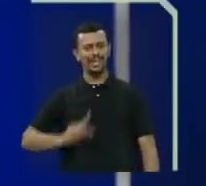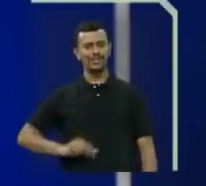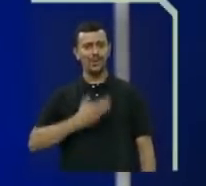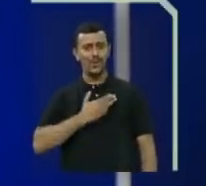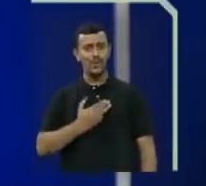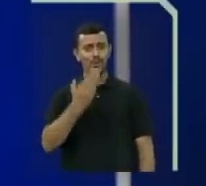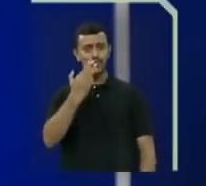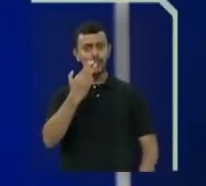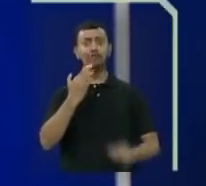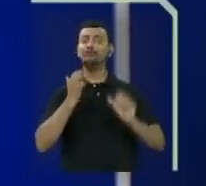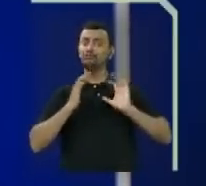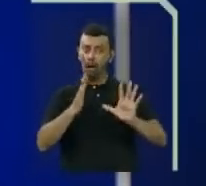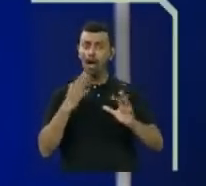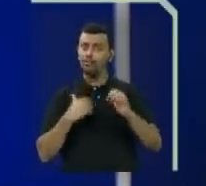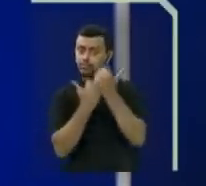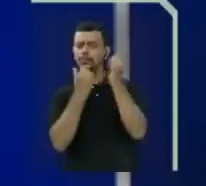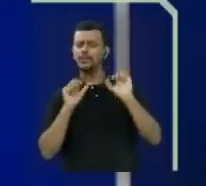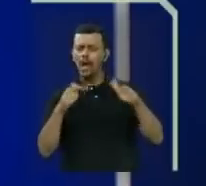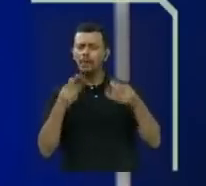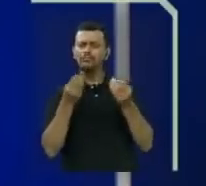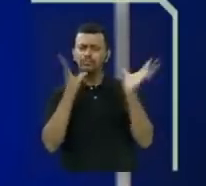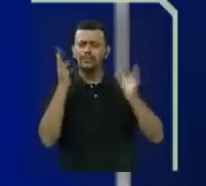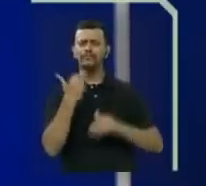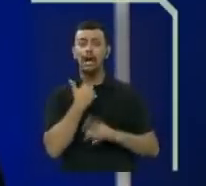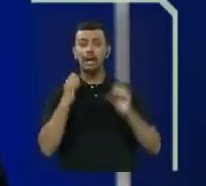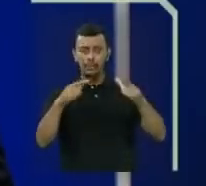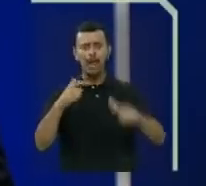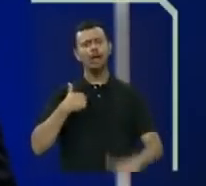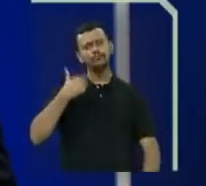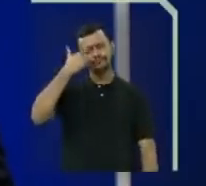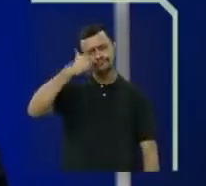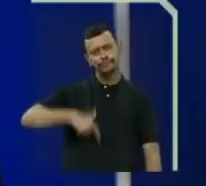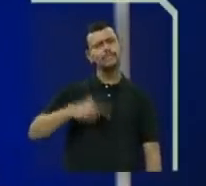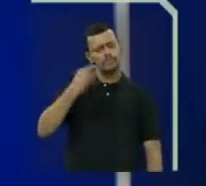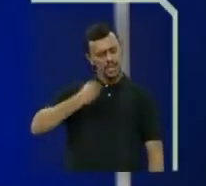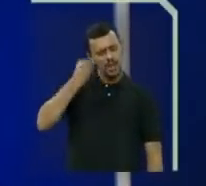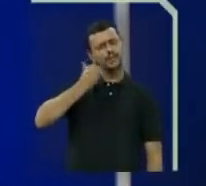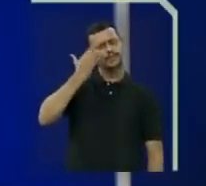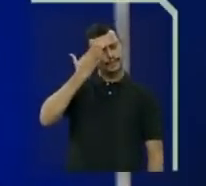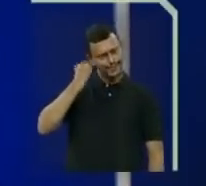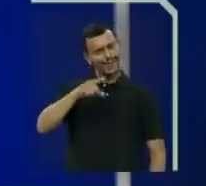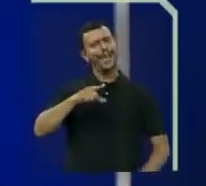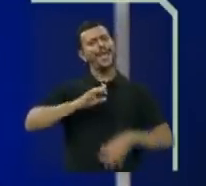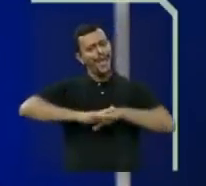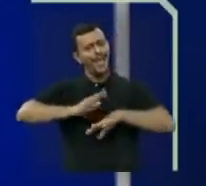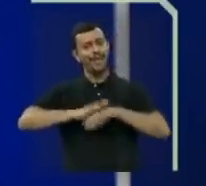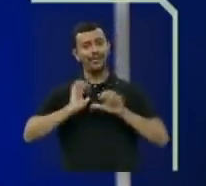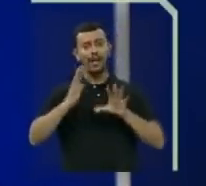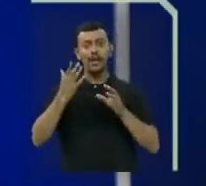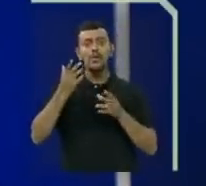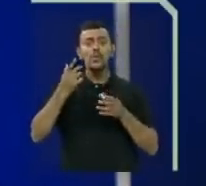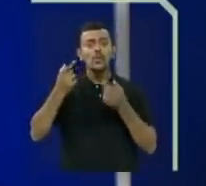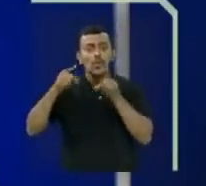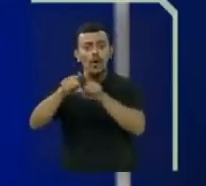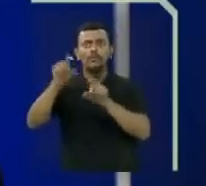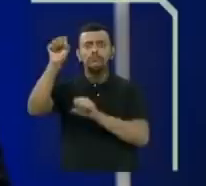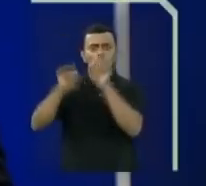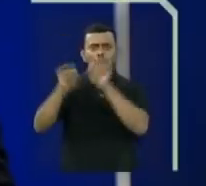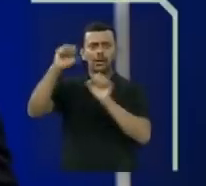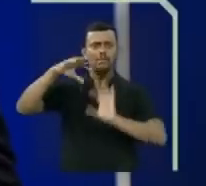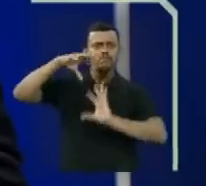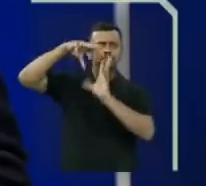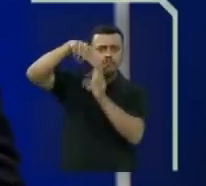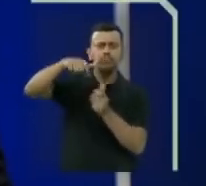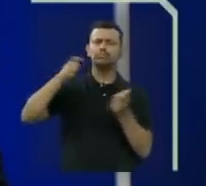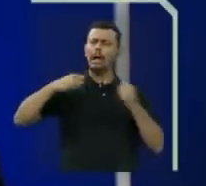quando eu estava ministro do Trabalho. Portanto, sei como fazer. Sentei a mesa de negociação com as maiores empresas do mundo. Portanto, podemos